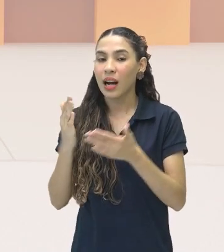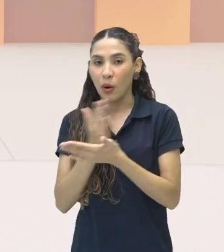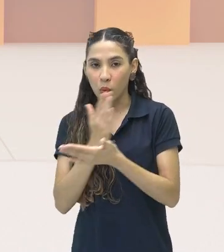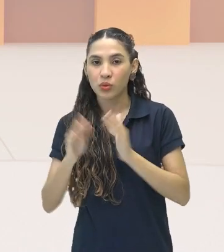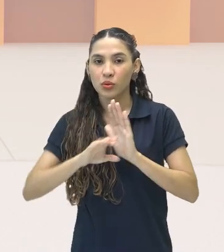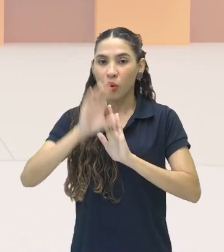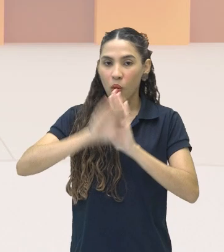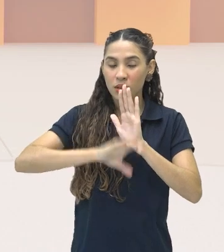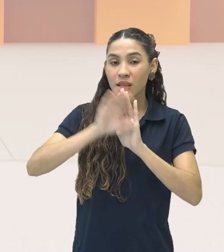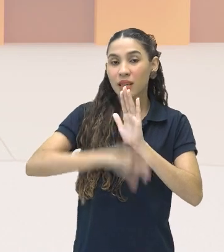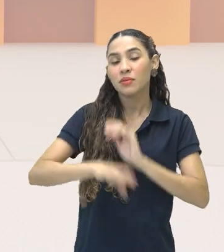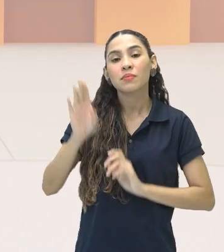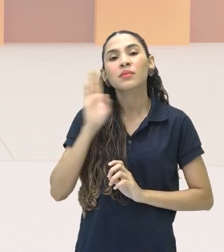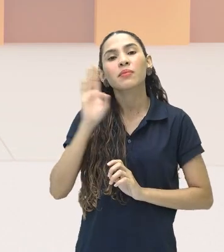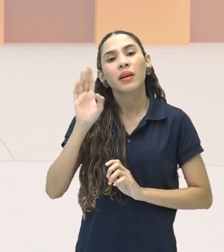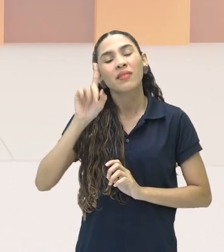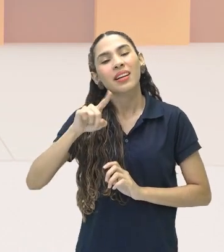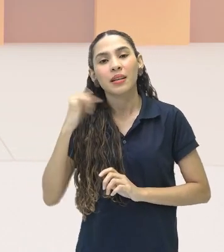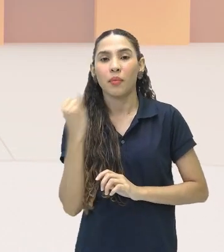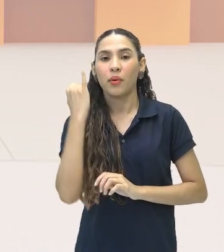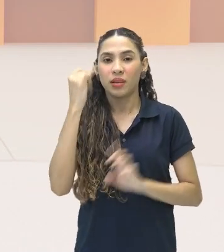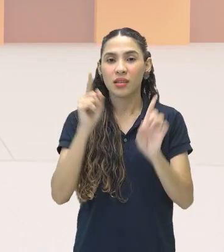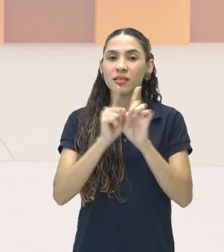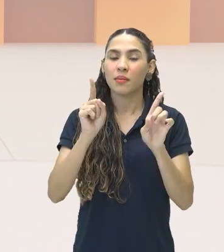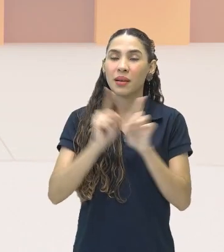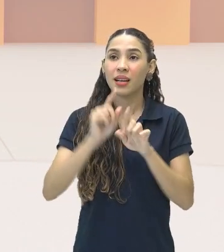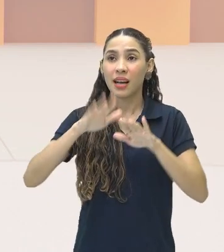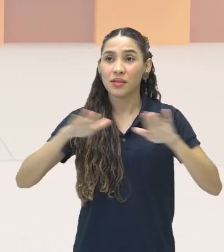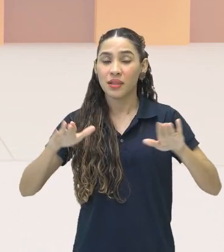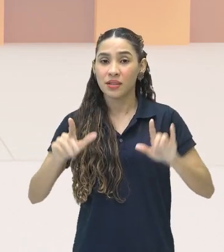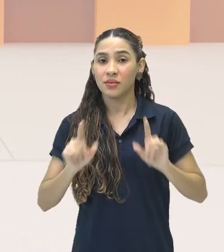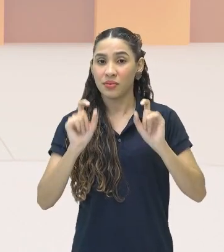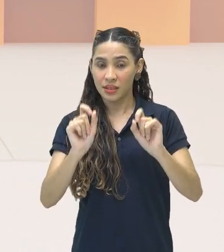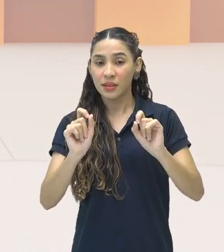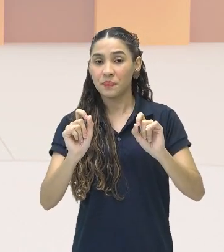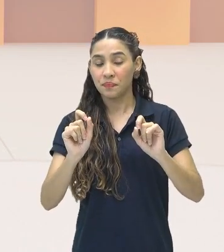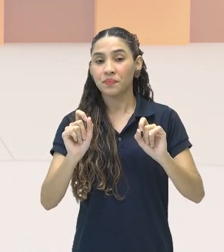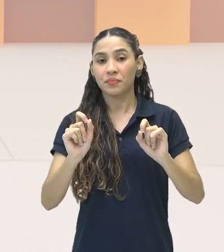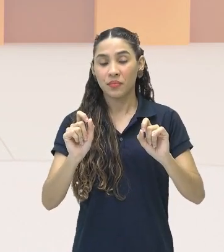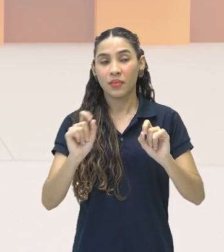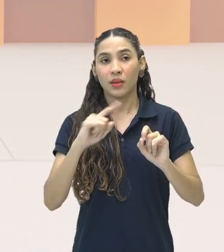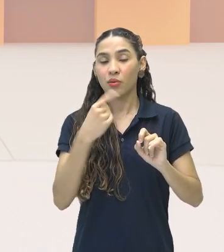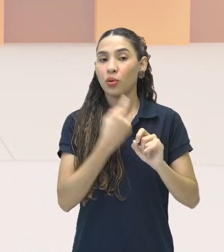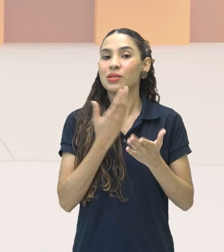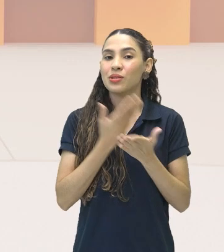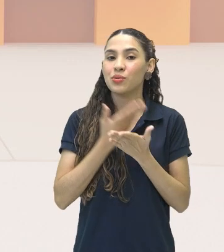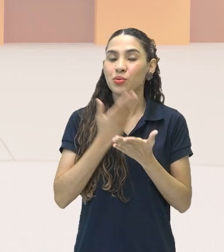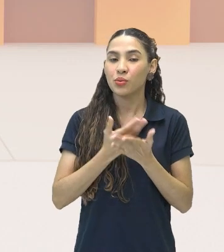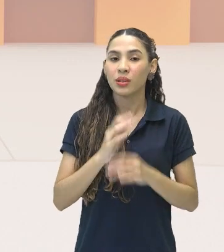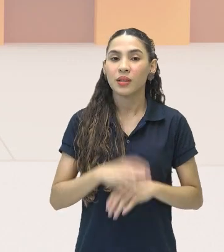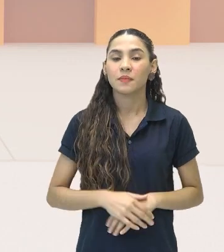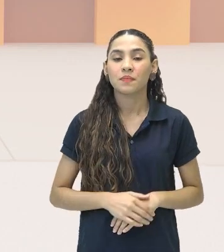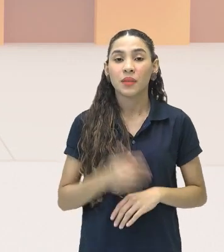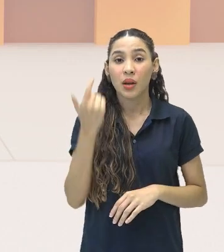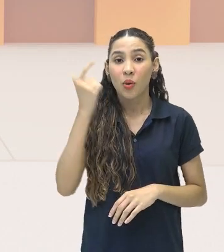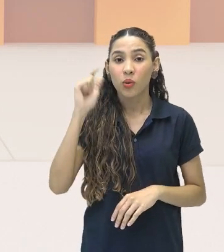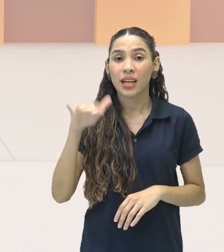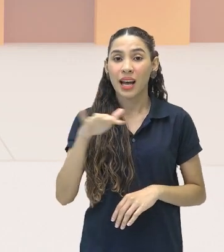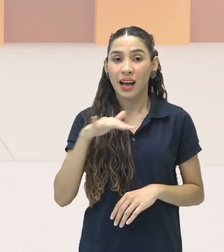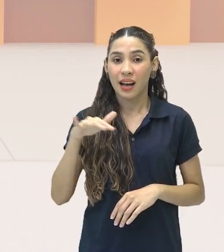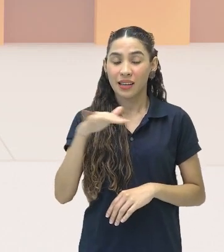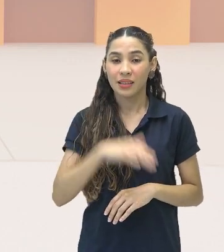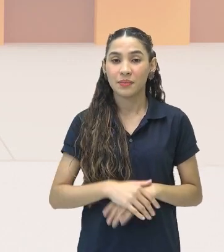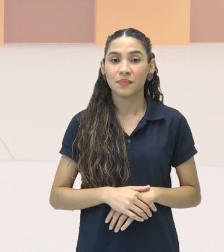conceitos, que inclusive são conceitos importantes, né? Que muitas vezes a gente estuda aí em outras áreas,